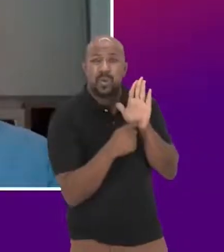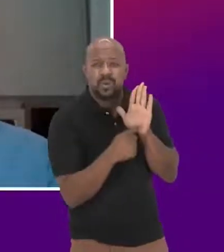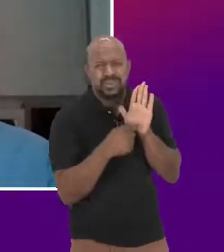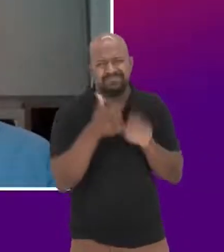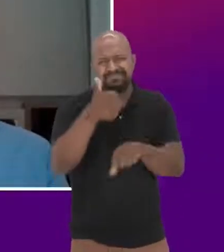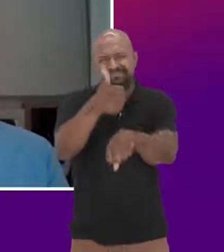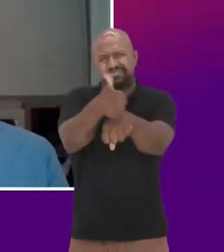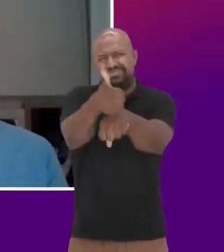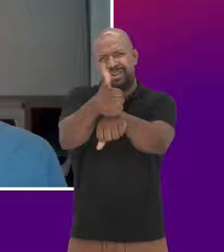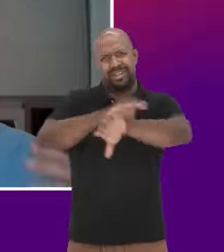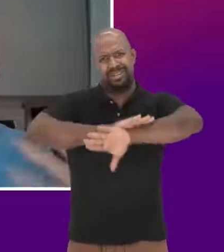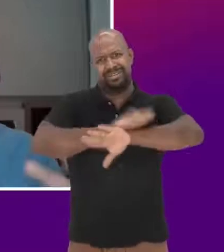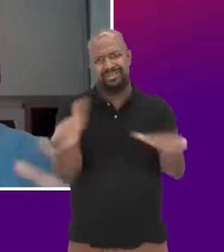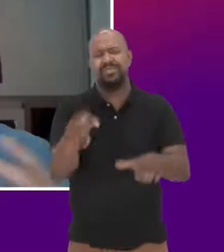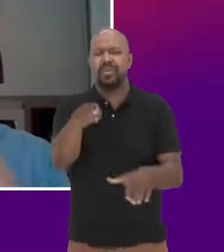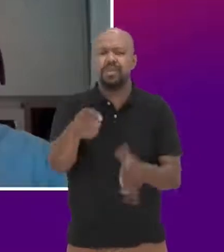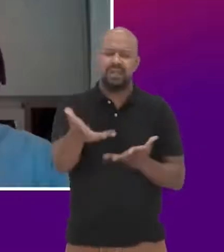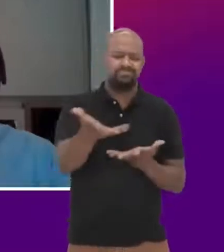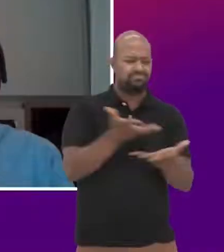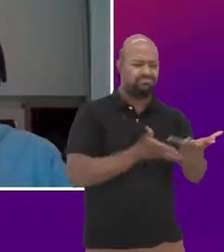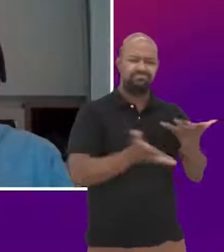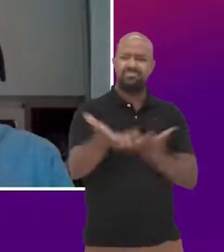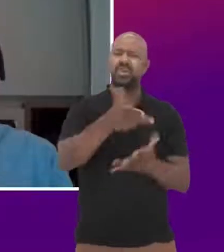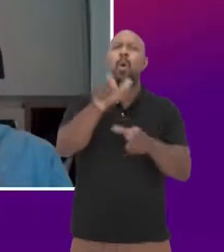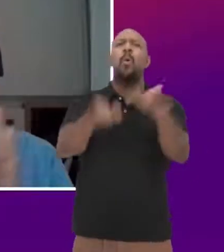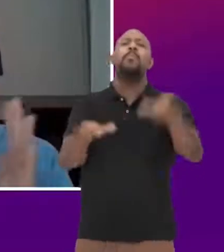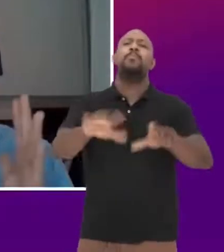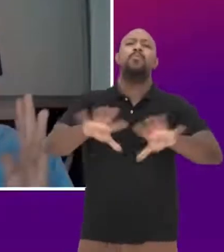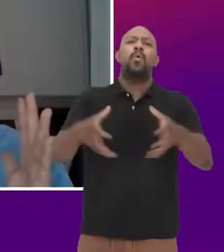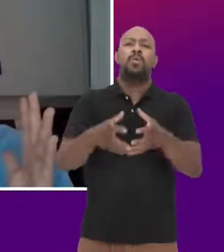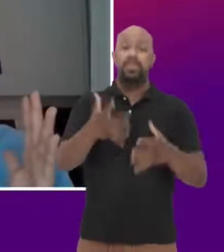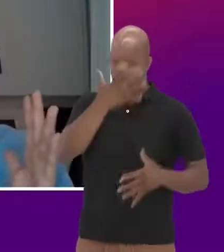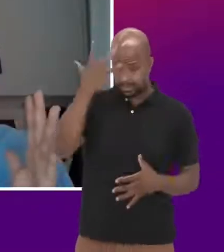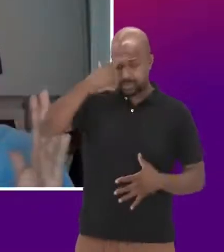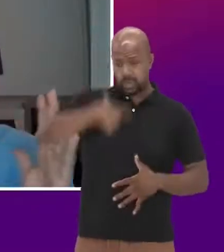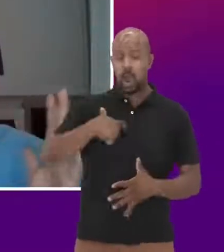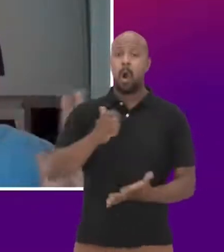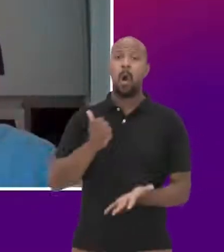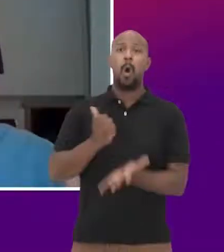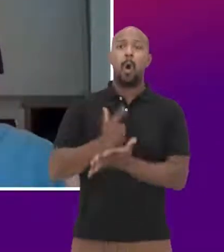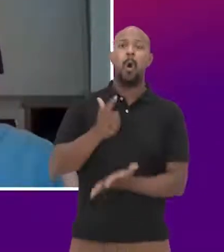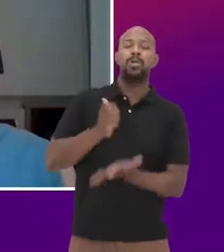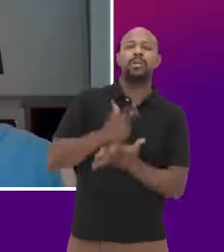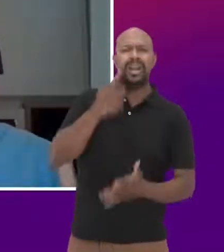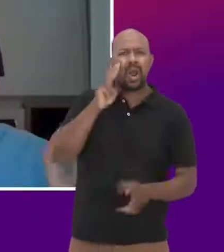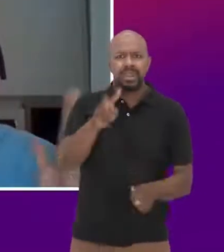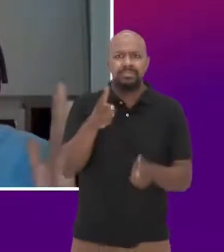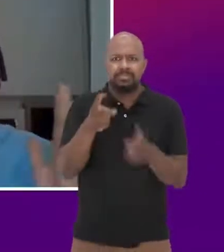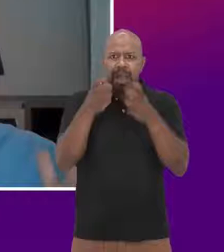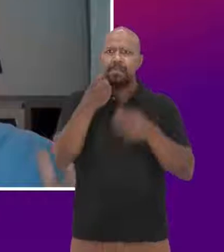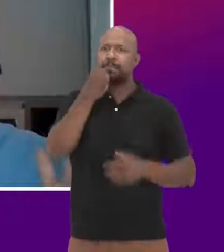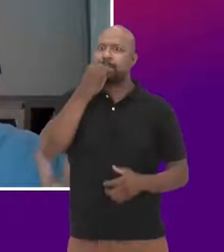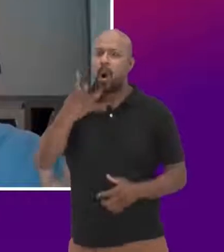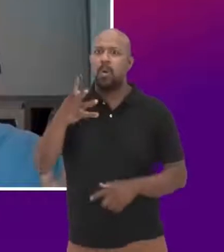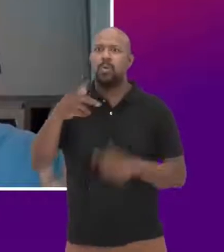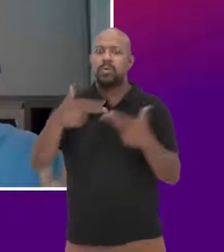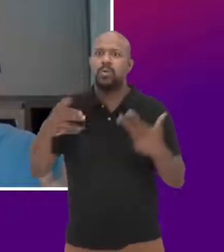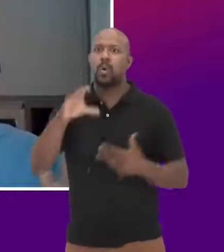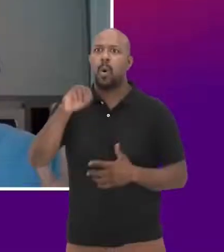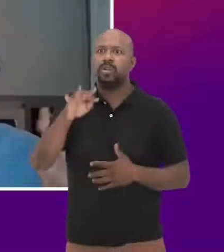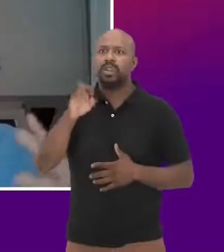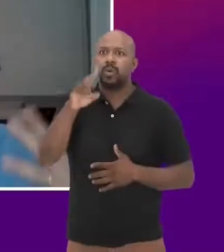rei numa definição, uma interação com o público. O consumidor, ele consegue enxergar um bom conteúdo e consumir aquele